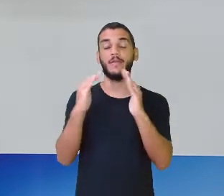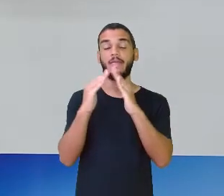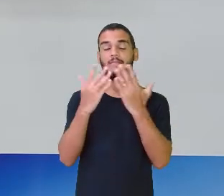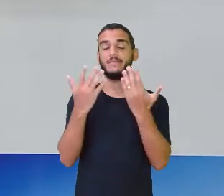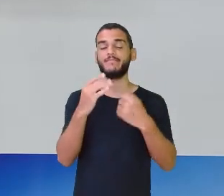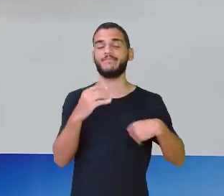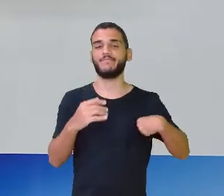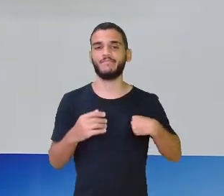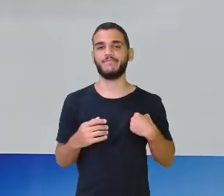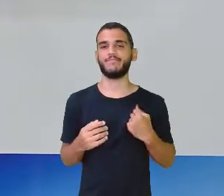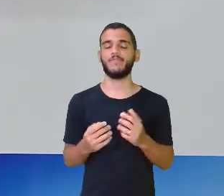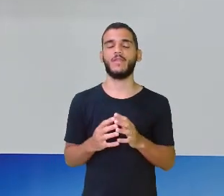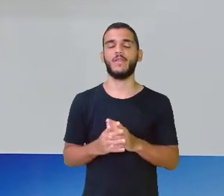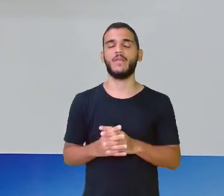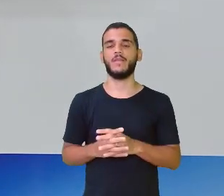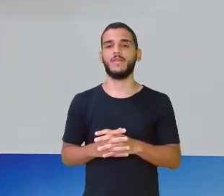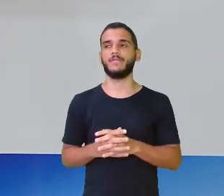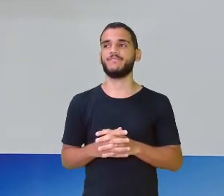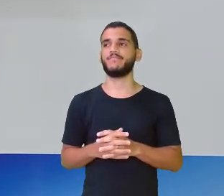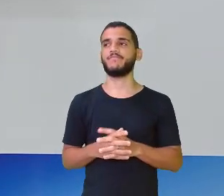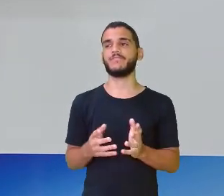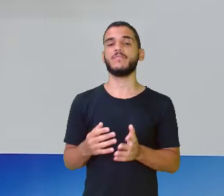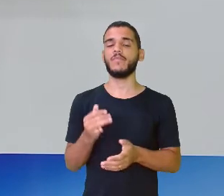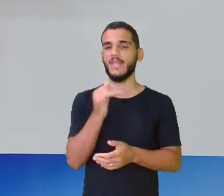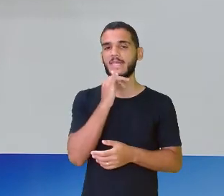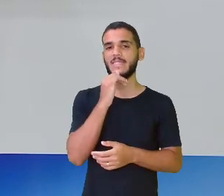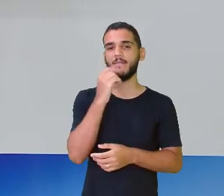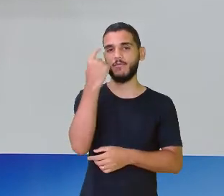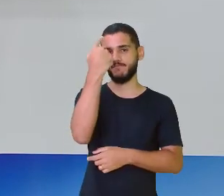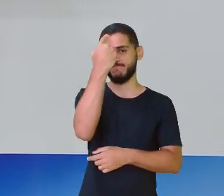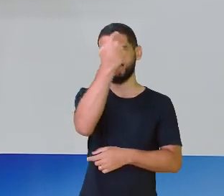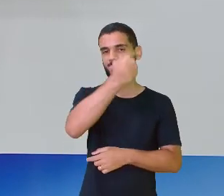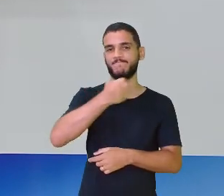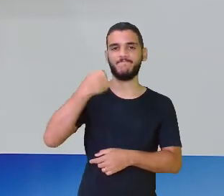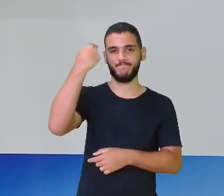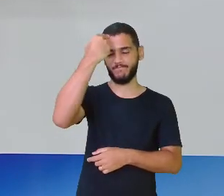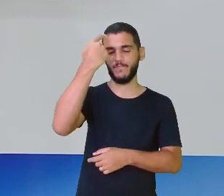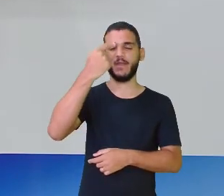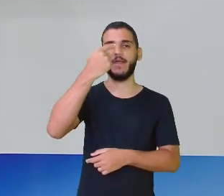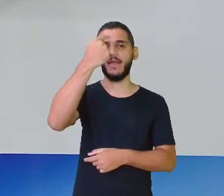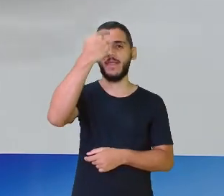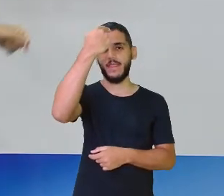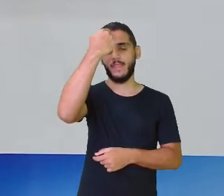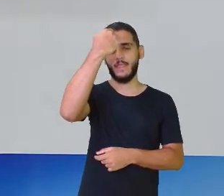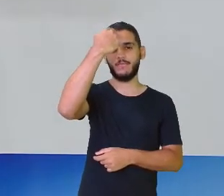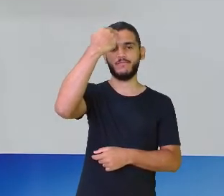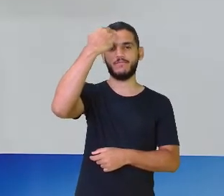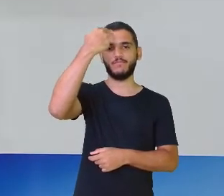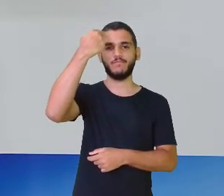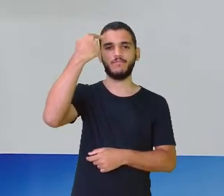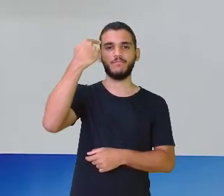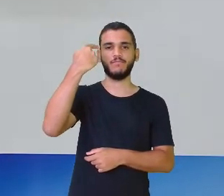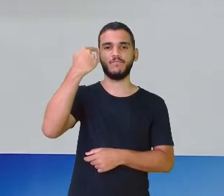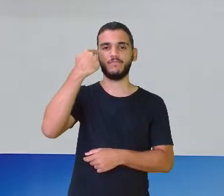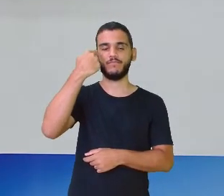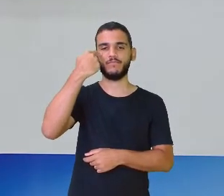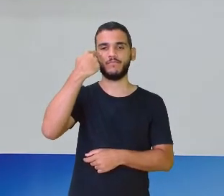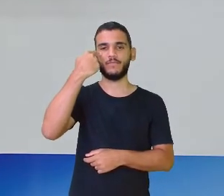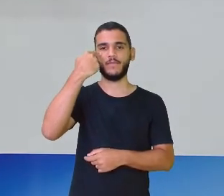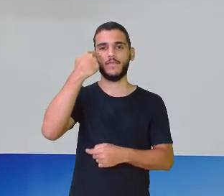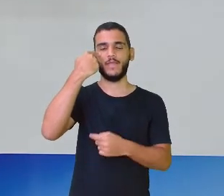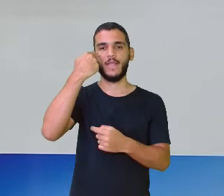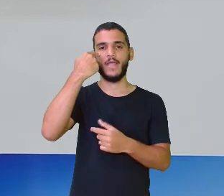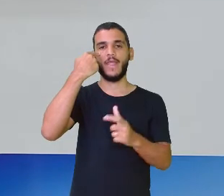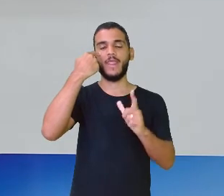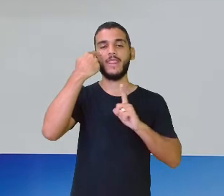se quando batesse às 3 horas, eu conseguisse encontrar o meu ângulo reto.